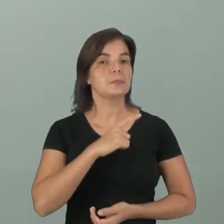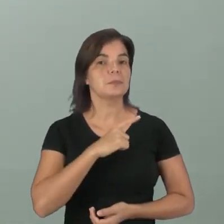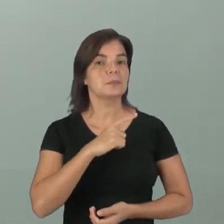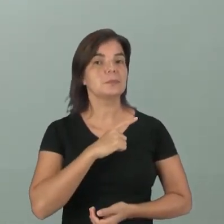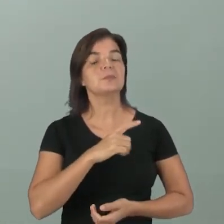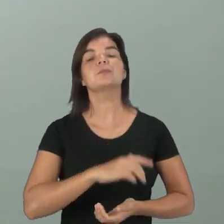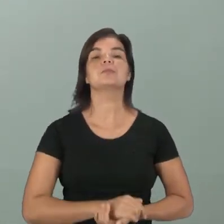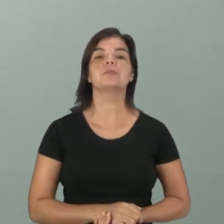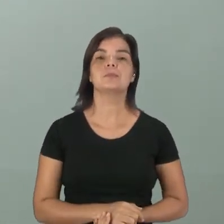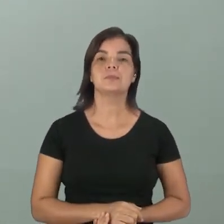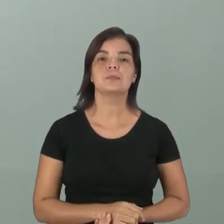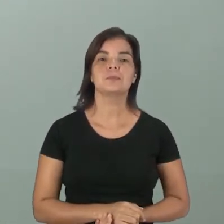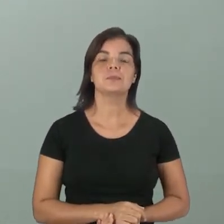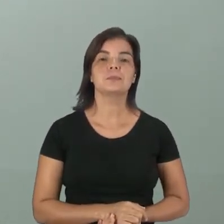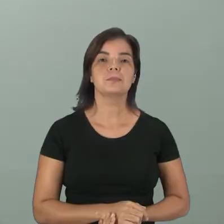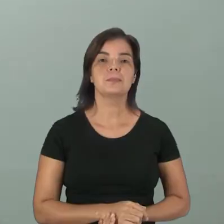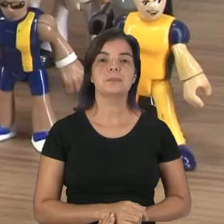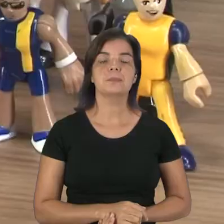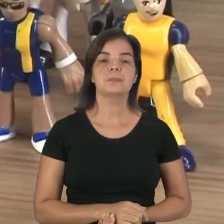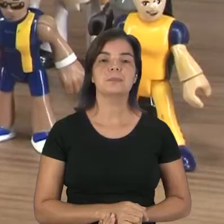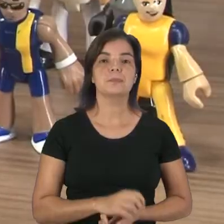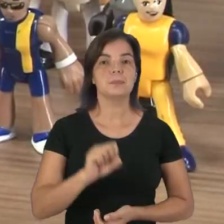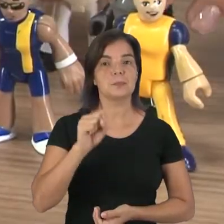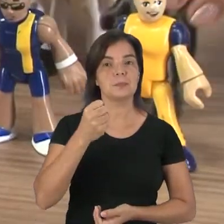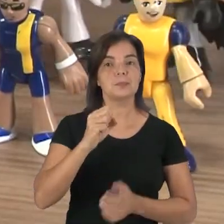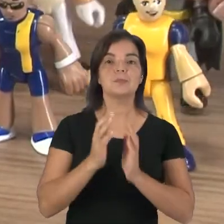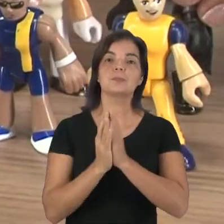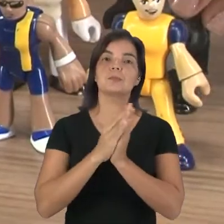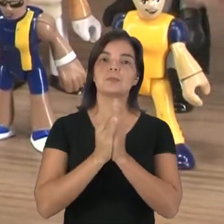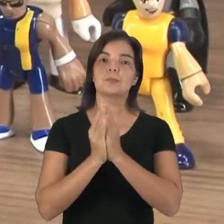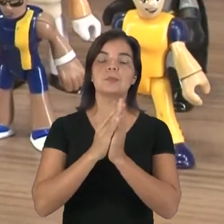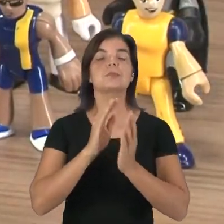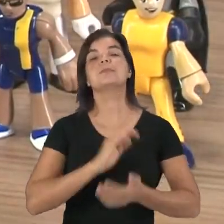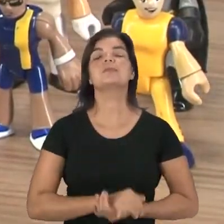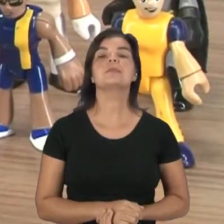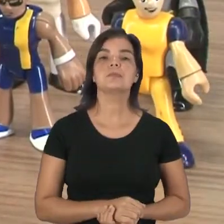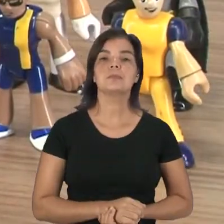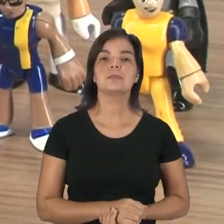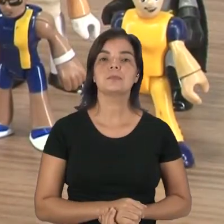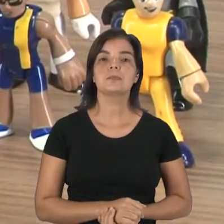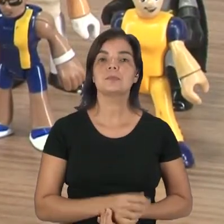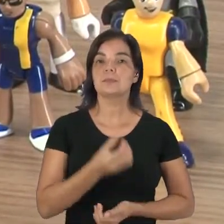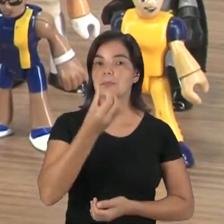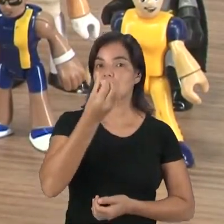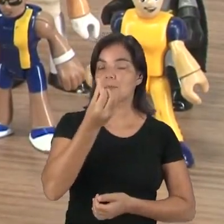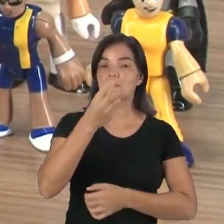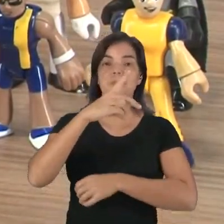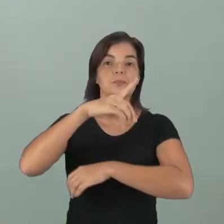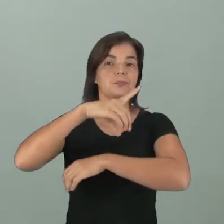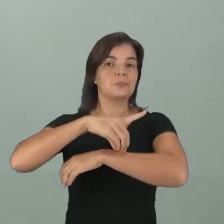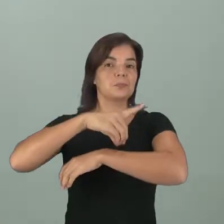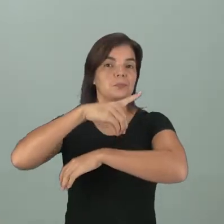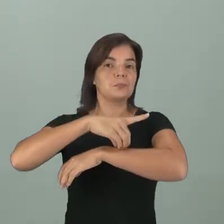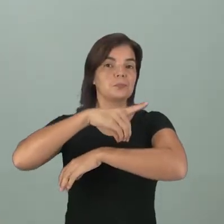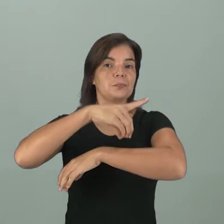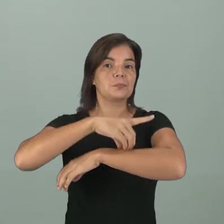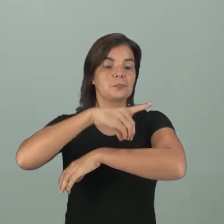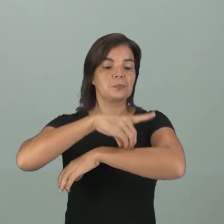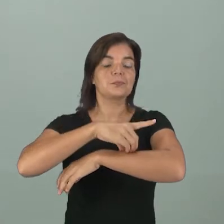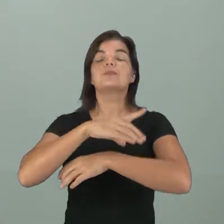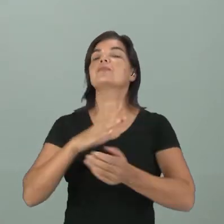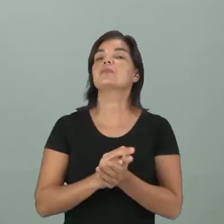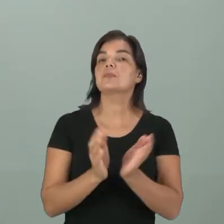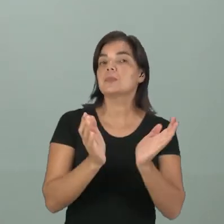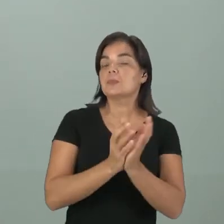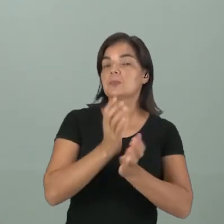nós temos 8 bonecos e nós temos 6 dinossauros. Essa é a